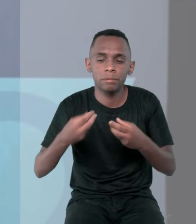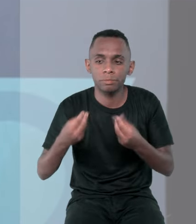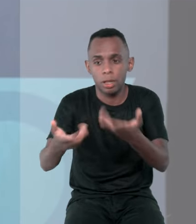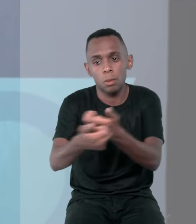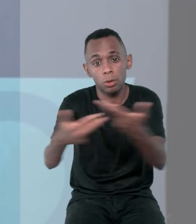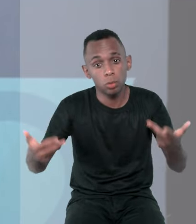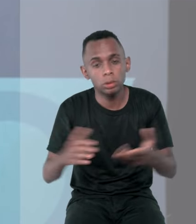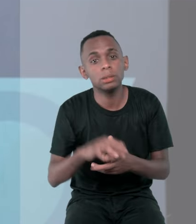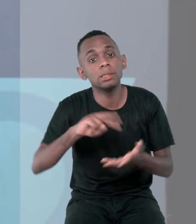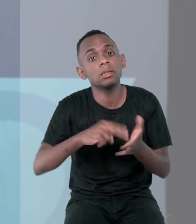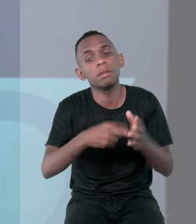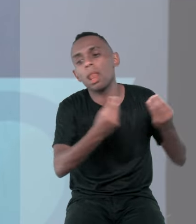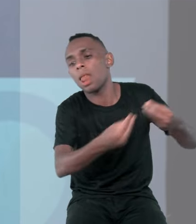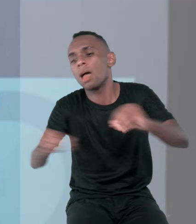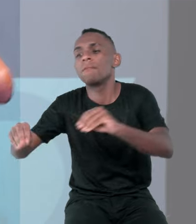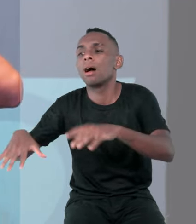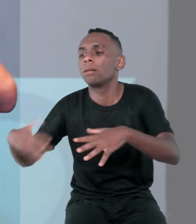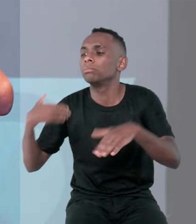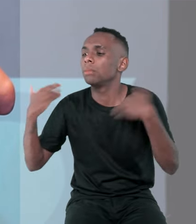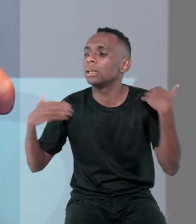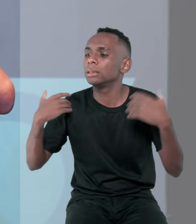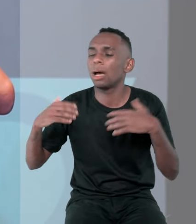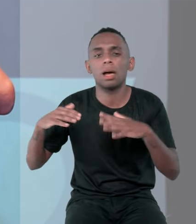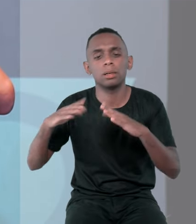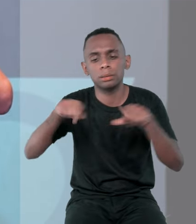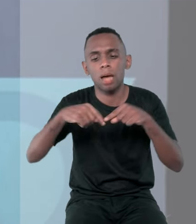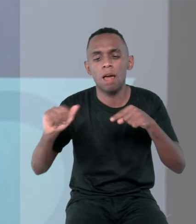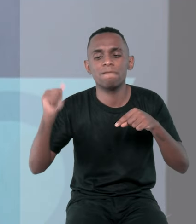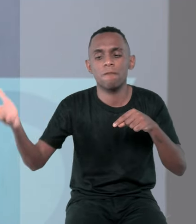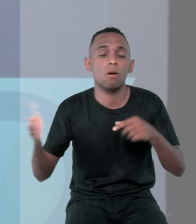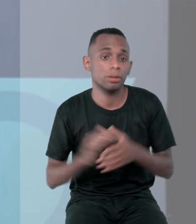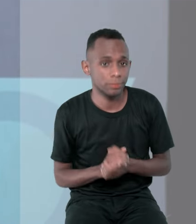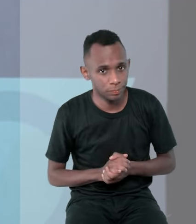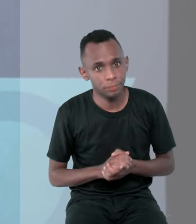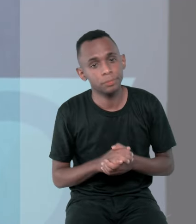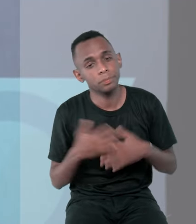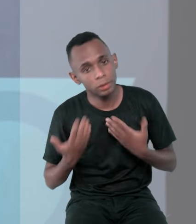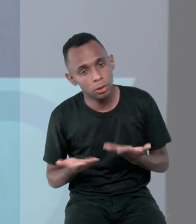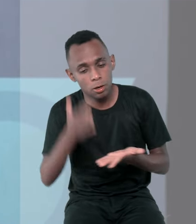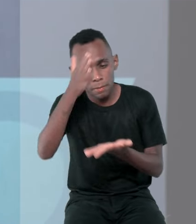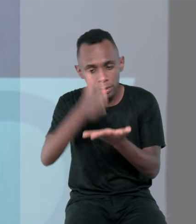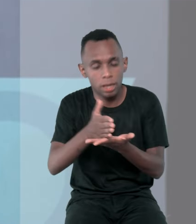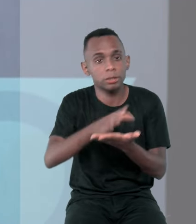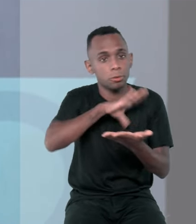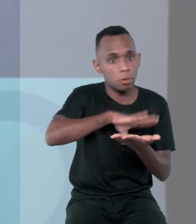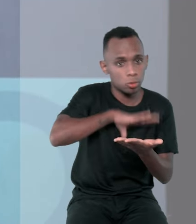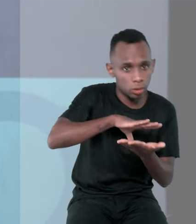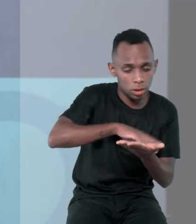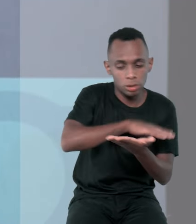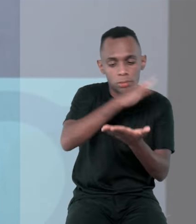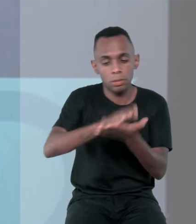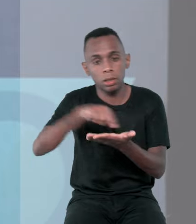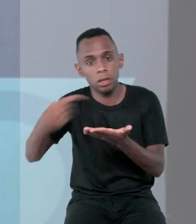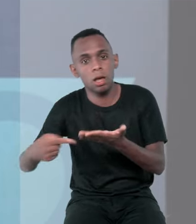coisa em troca era levar eles para o pátio. E aí, metade da aula era de português e a outra metade a gente jogava